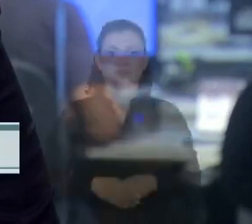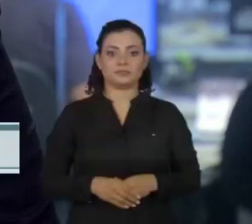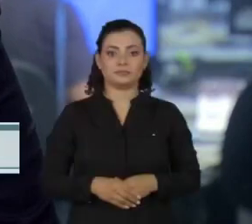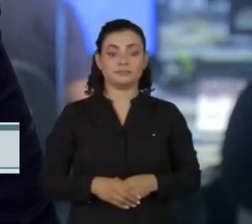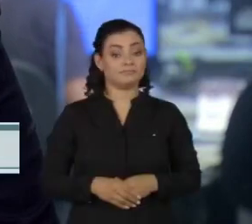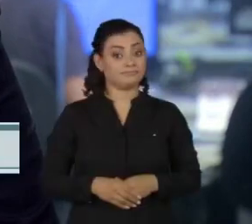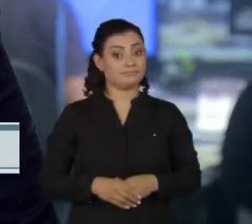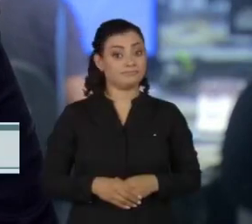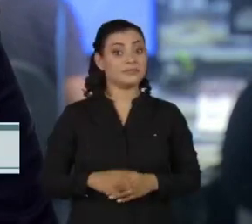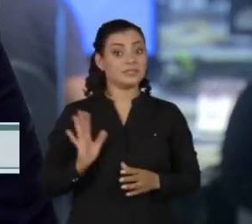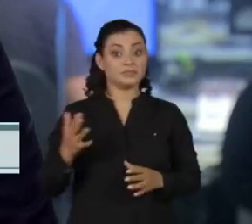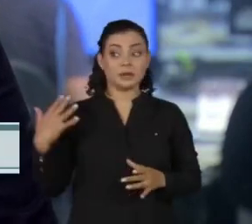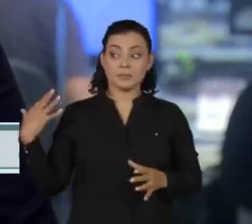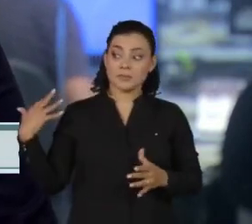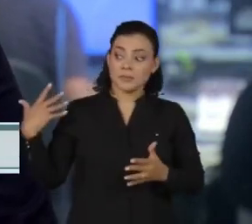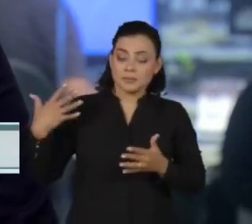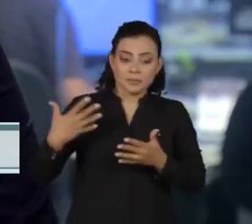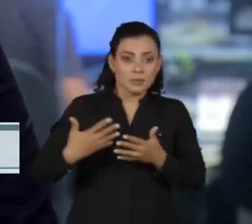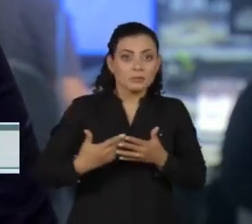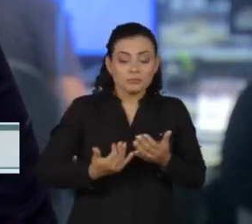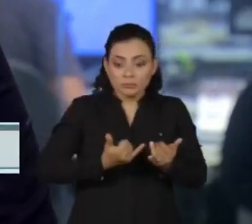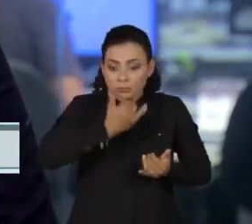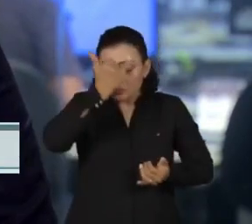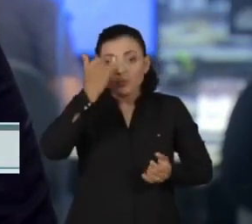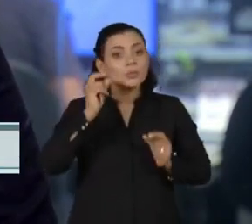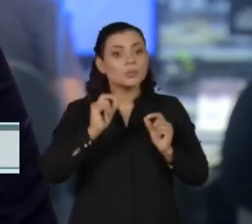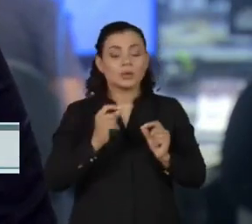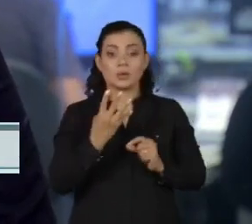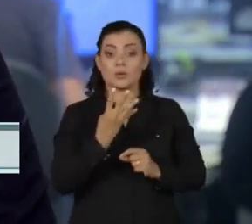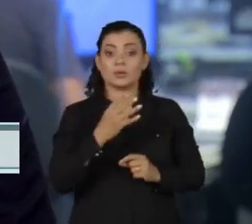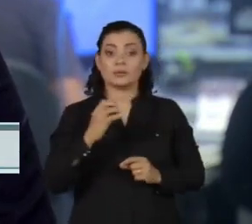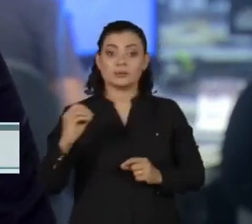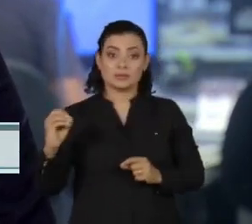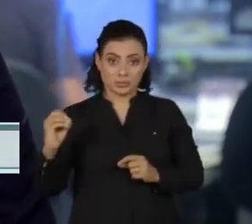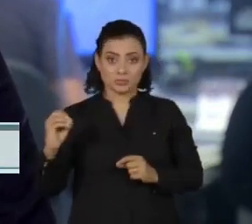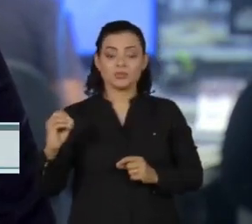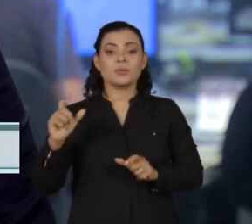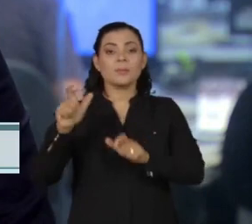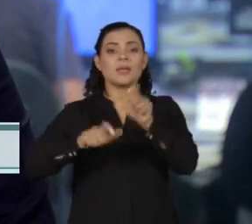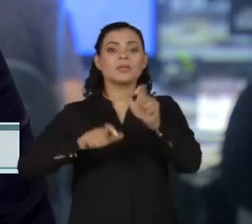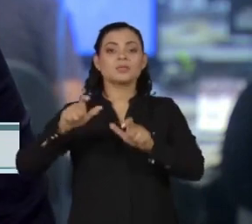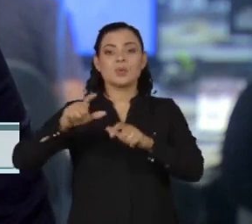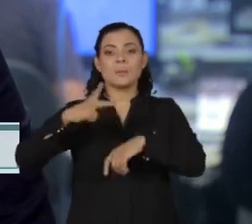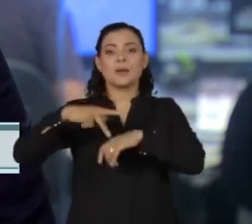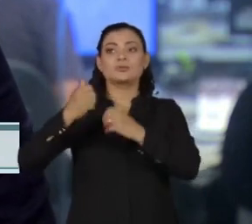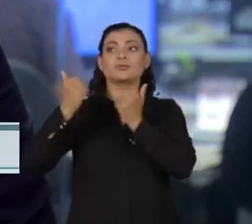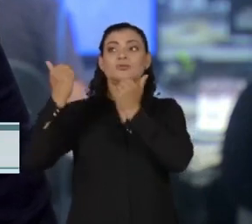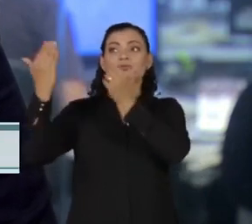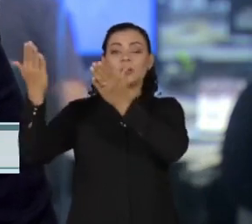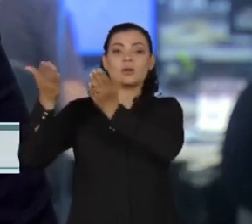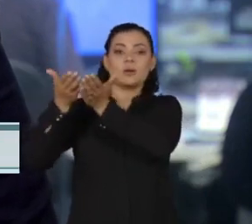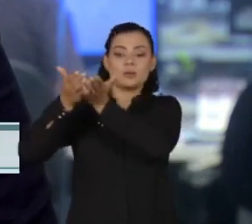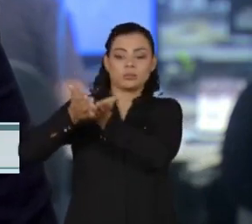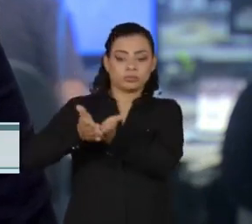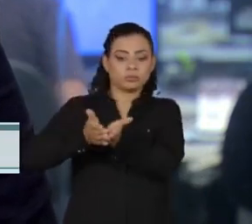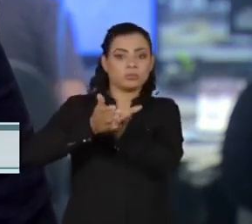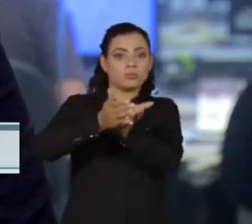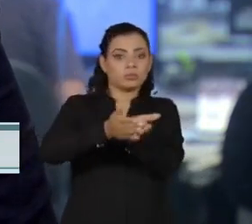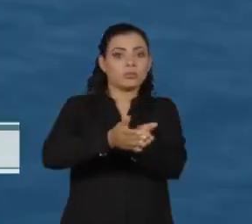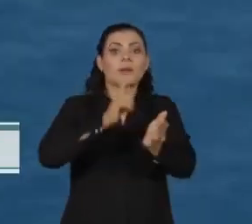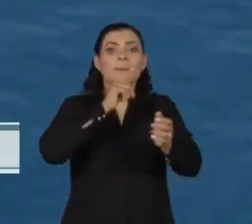a contagem regressiva por uma tragédia 400 migrantes estão à Deriva no mar mediterrâneo num barco que está